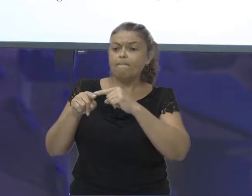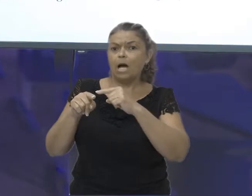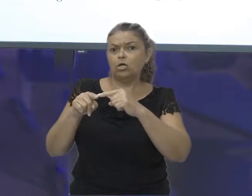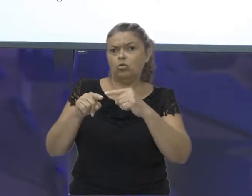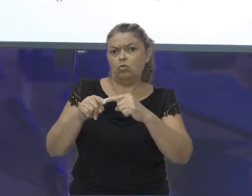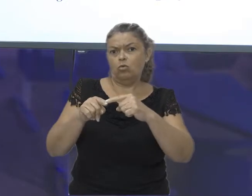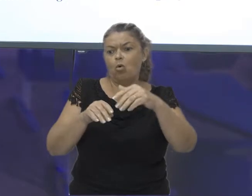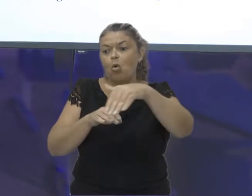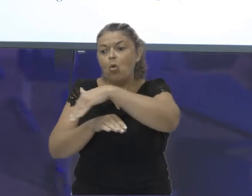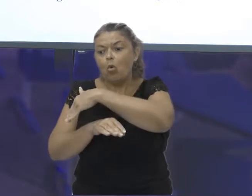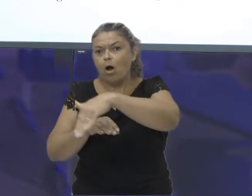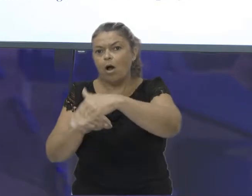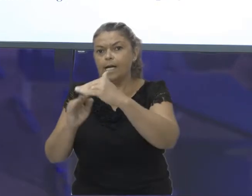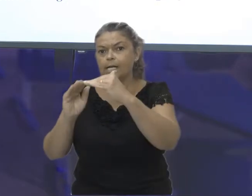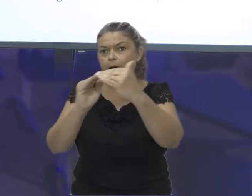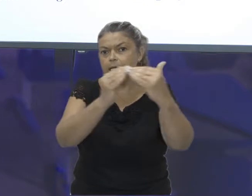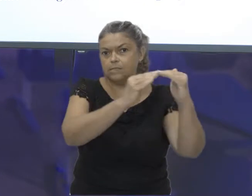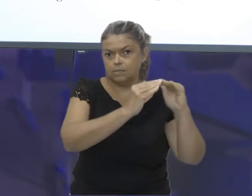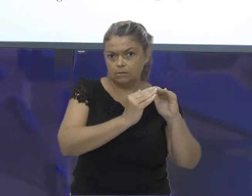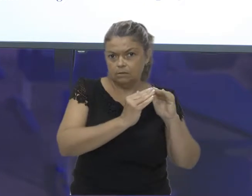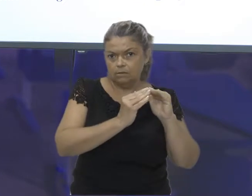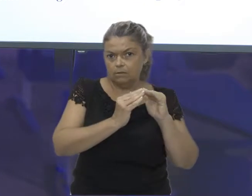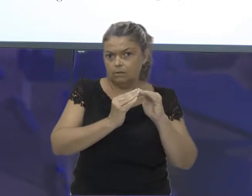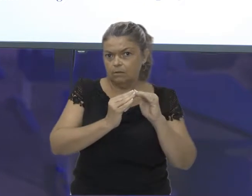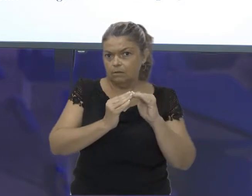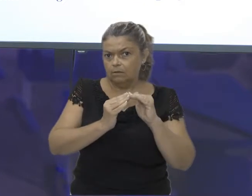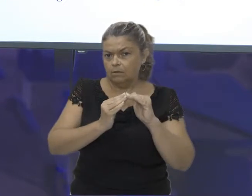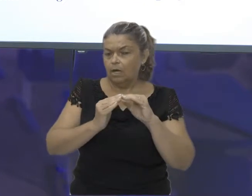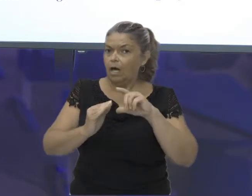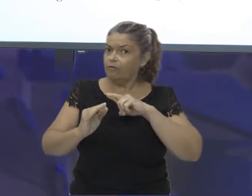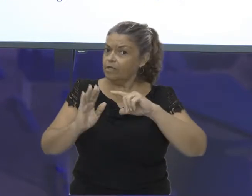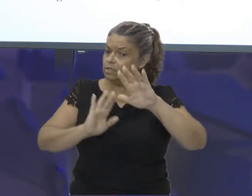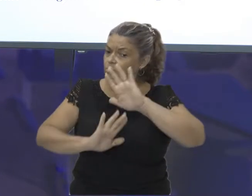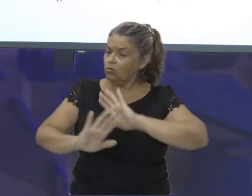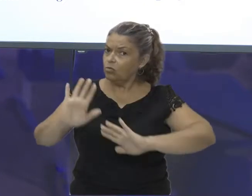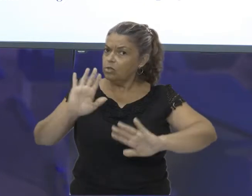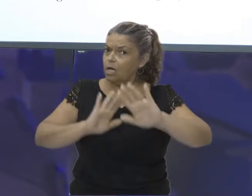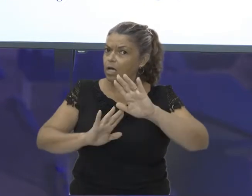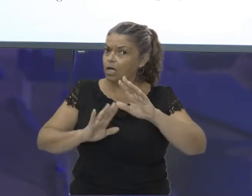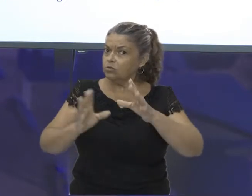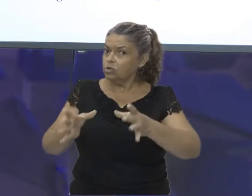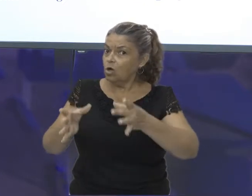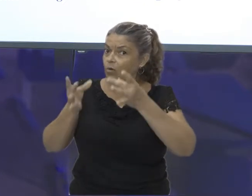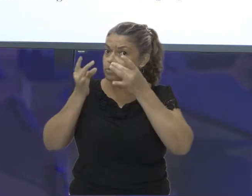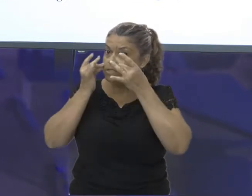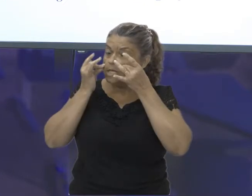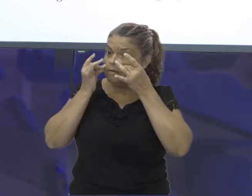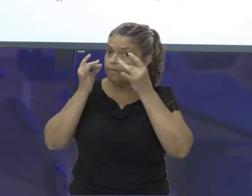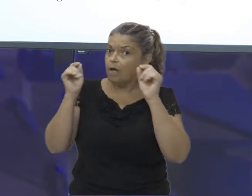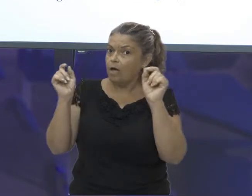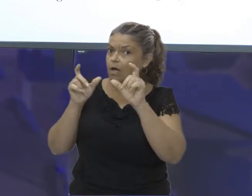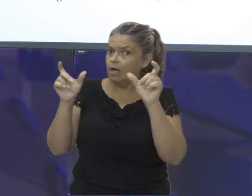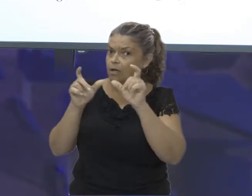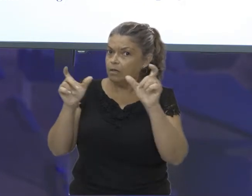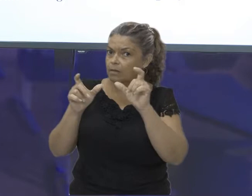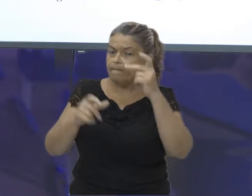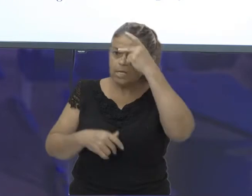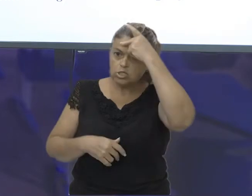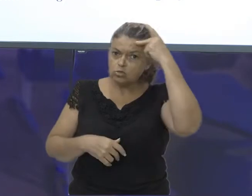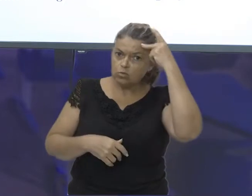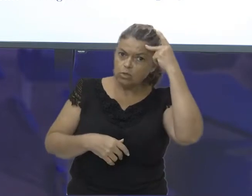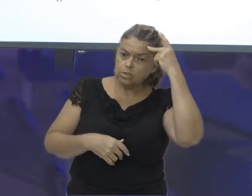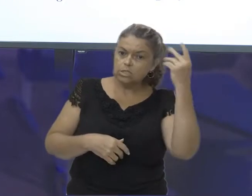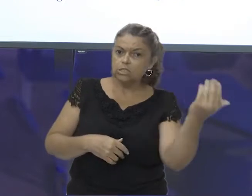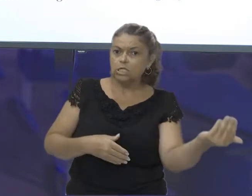você vai ter um cuidado para observar quem são aqueles que estão atuando dentro da sua casa. Um exemplo